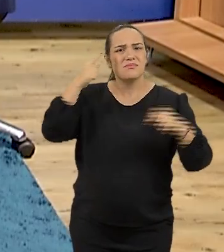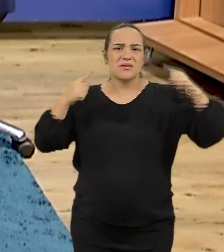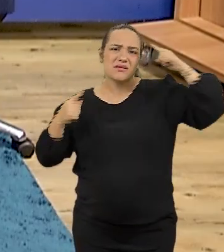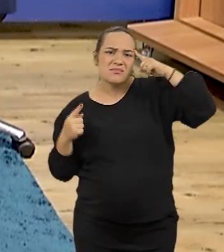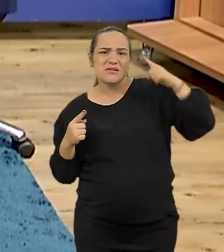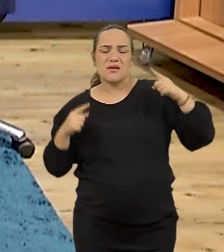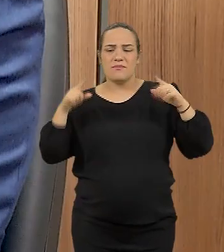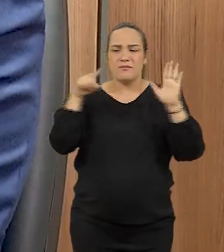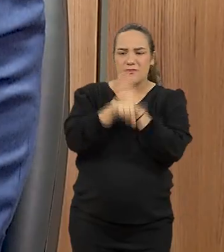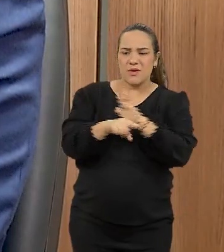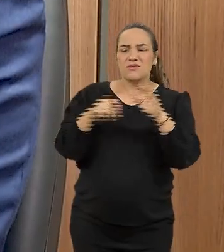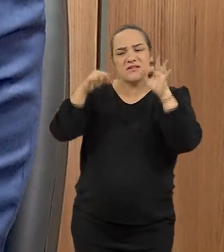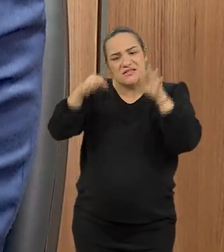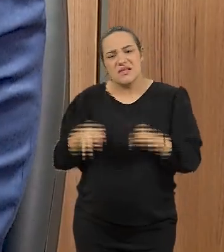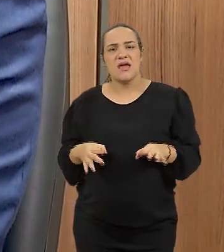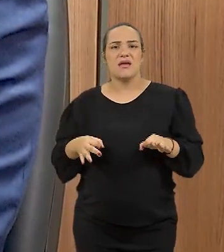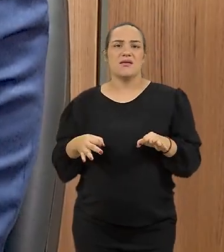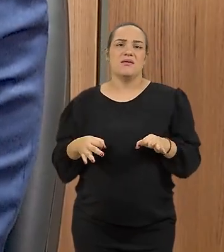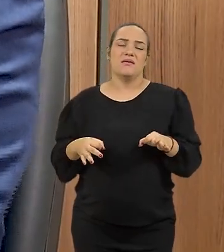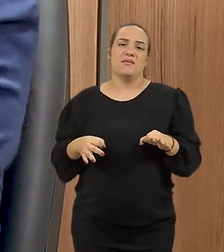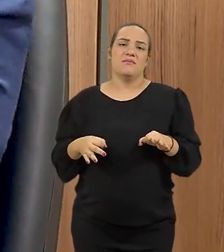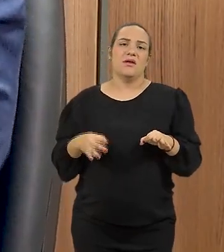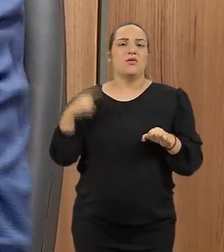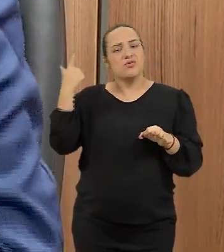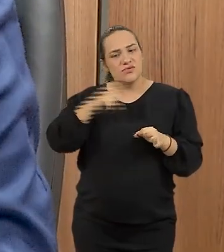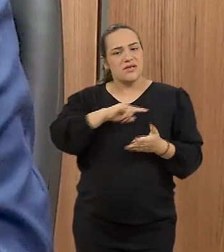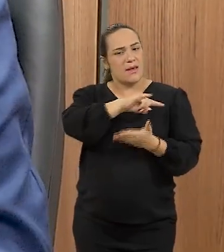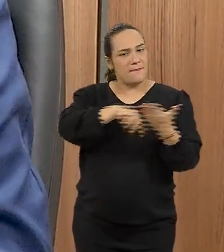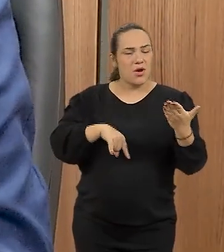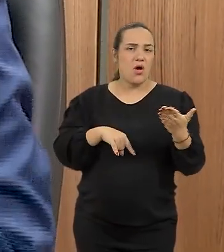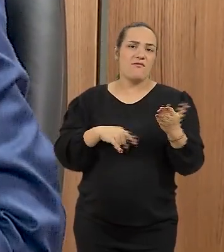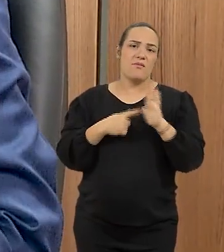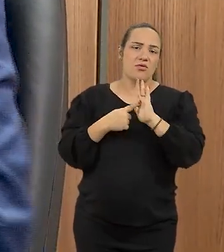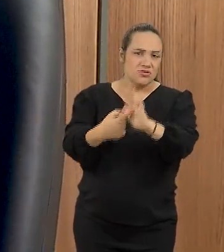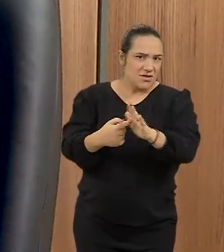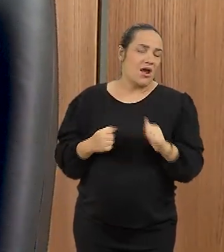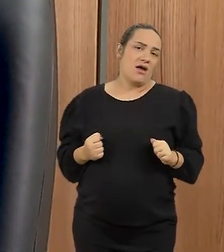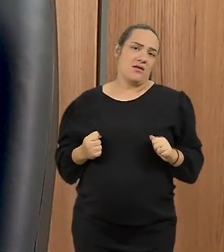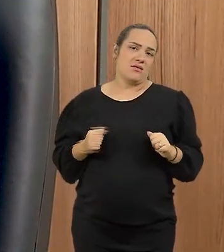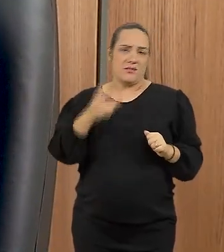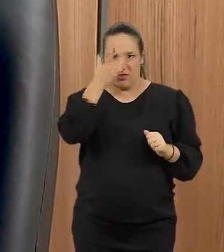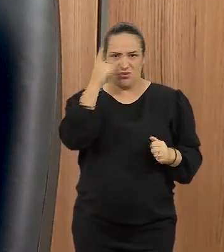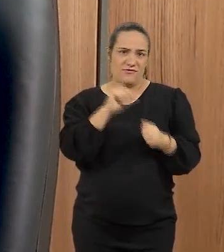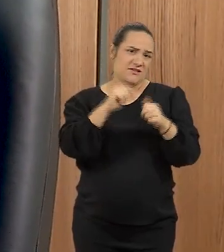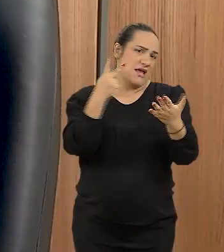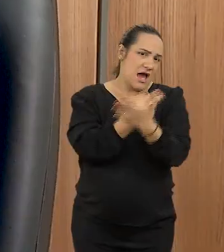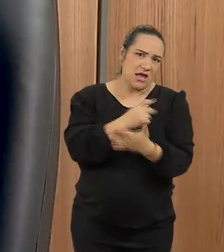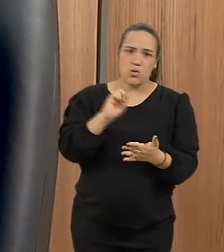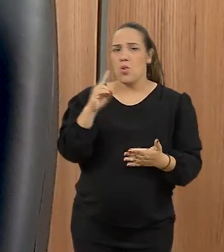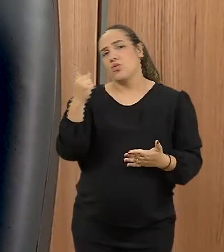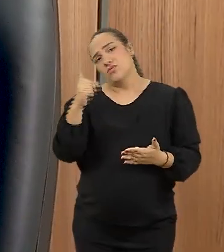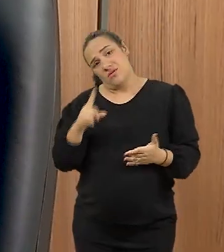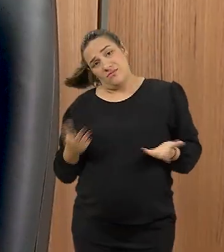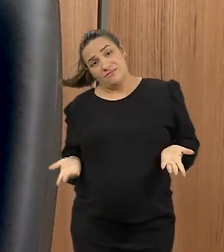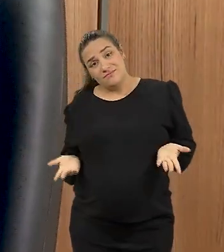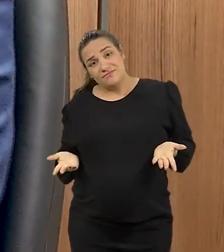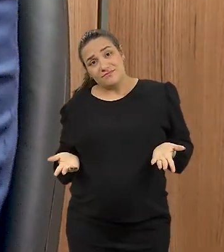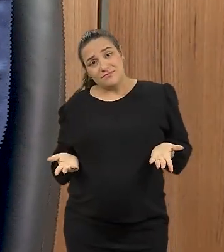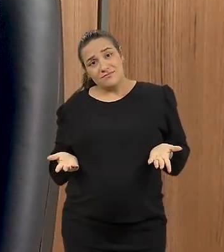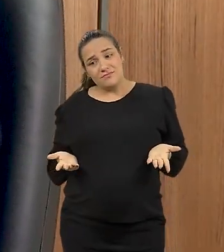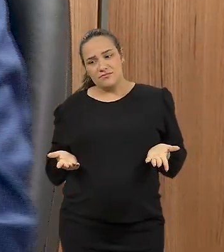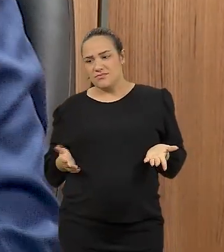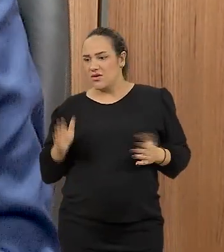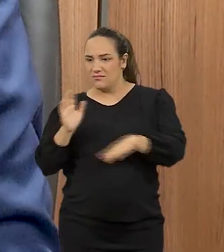virar em fazer a pergunta certa para fazer o ônus da prova. Se ele provou que o cara que a pessoa cometeu um determinado